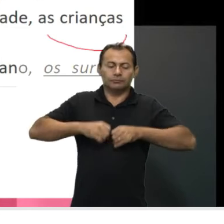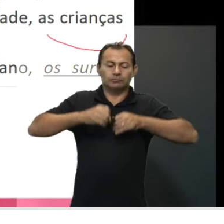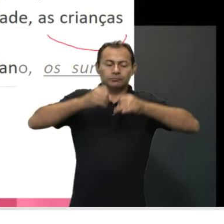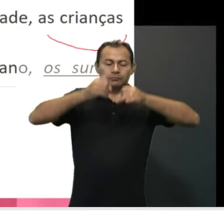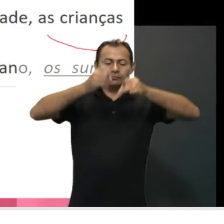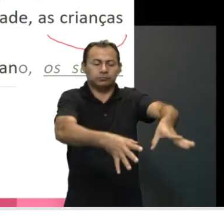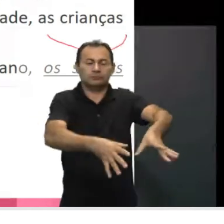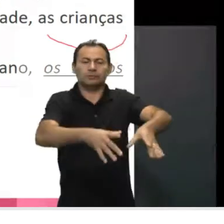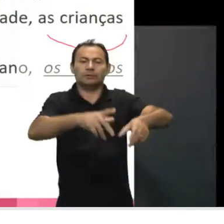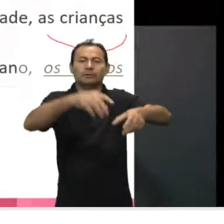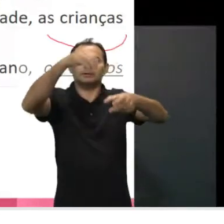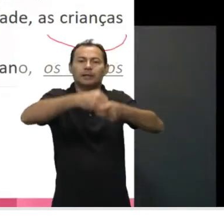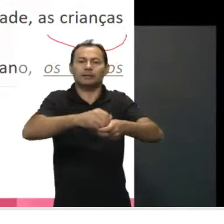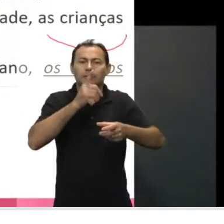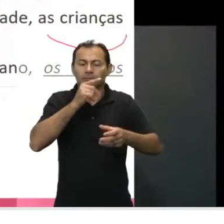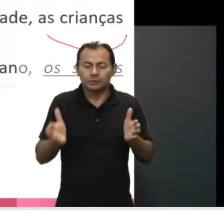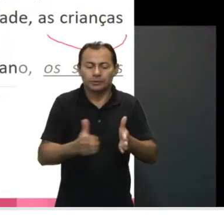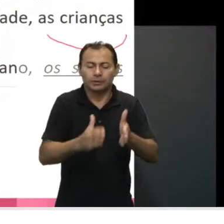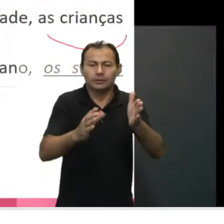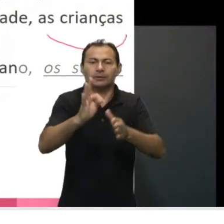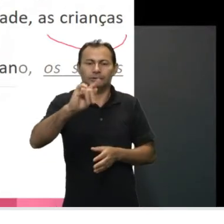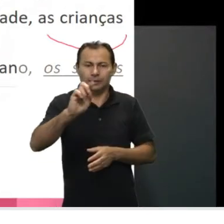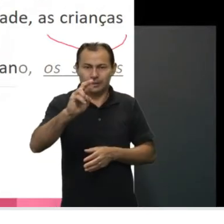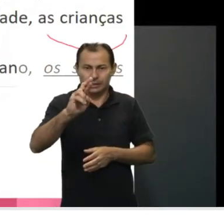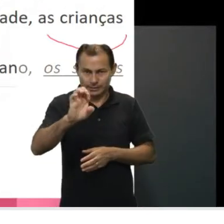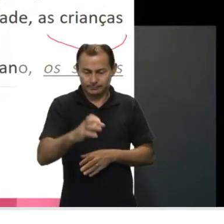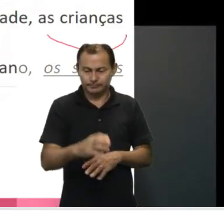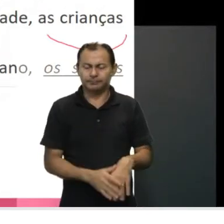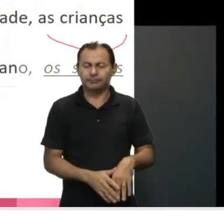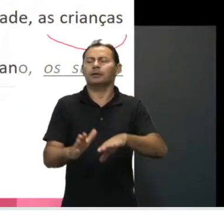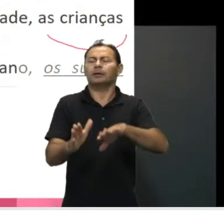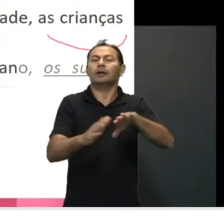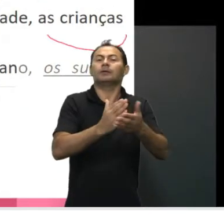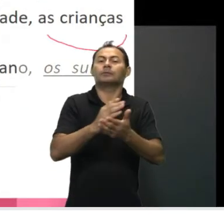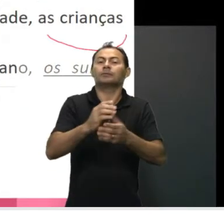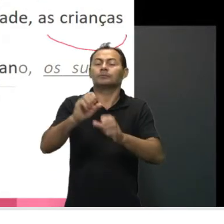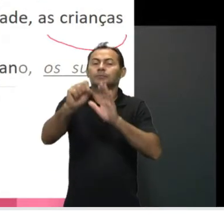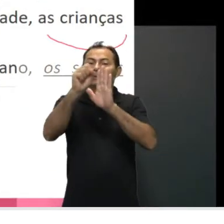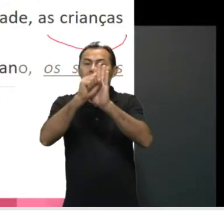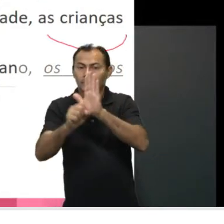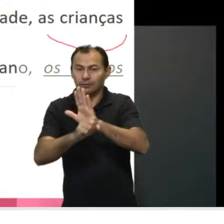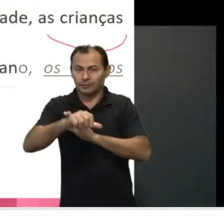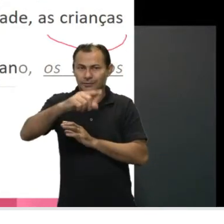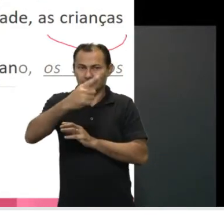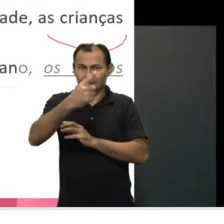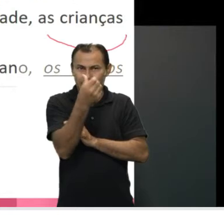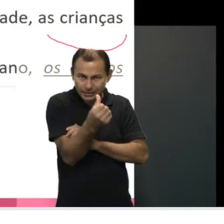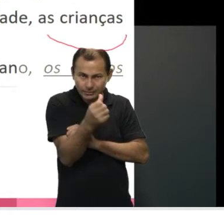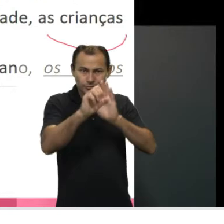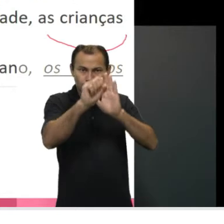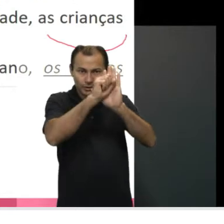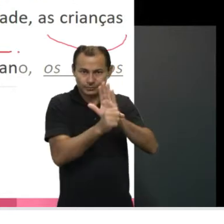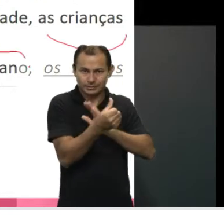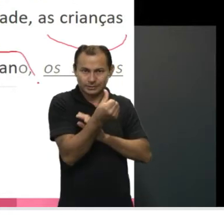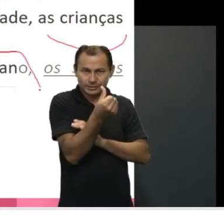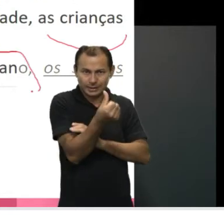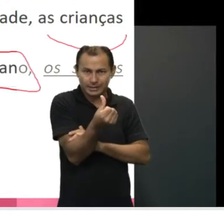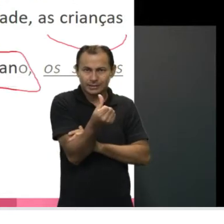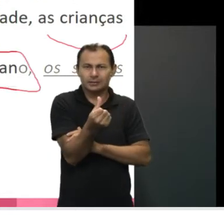à morte. A partir do século VI, surge um código chamado Código de Justiniano, e